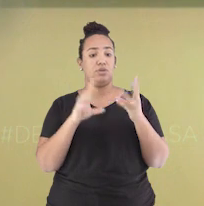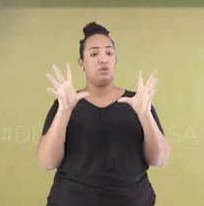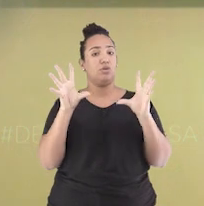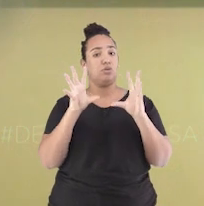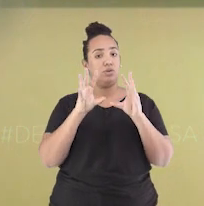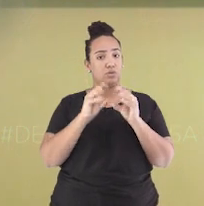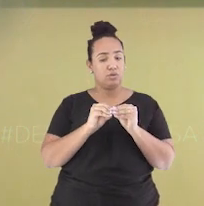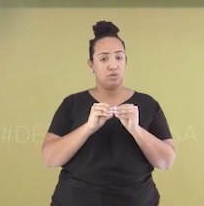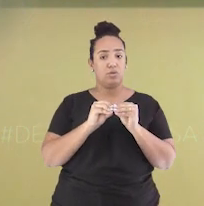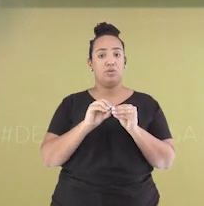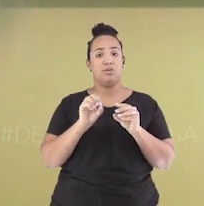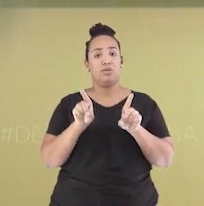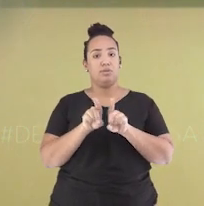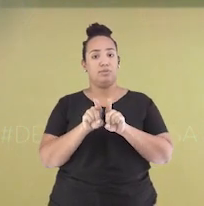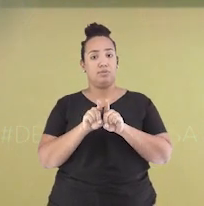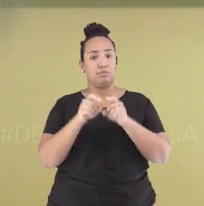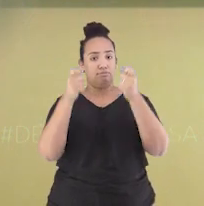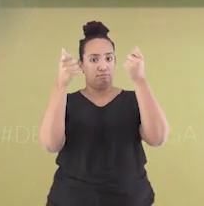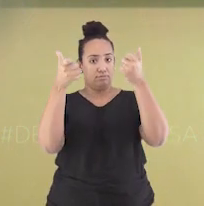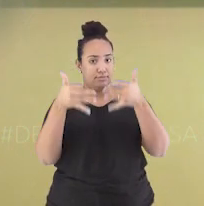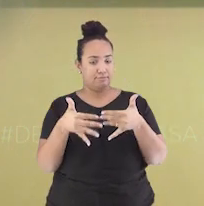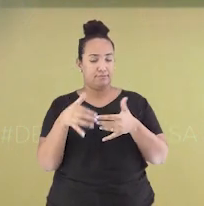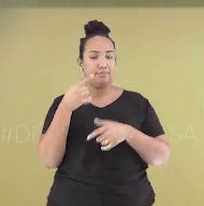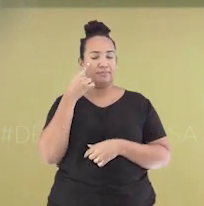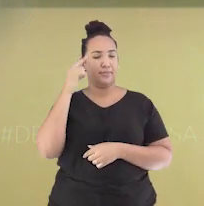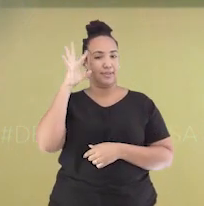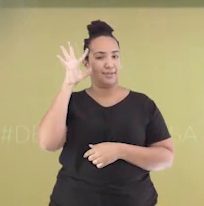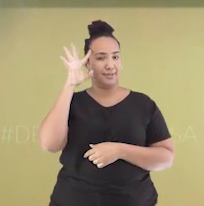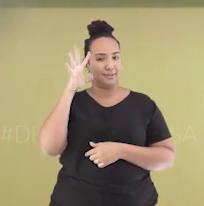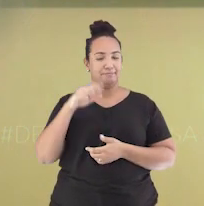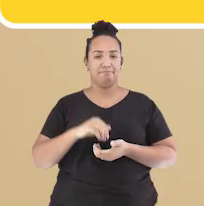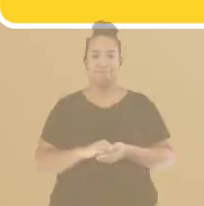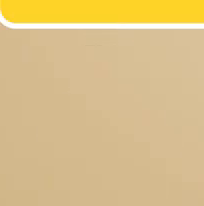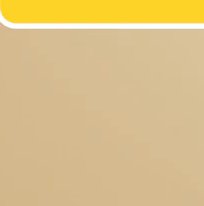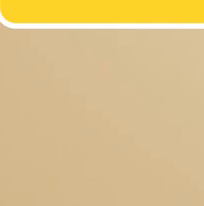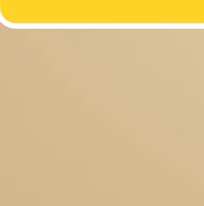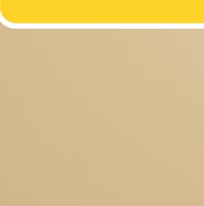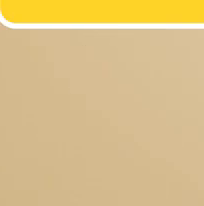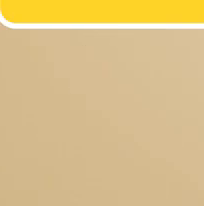C, conclusiva, adversativa e conclusiva. Pensem em casa.